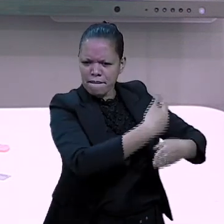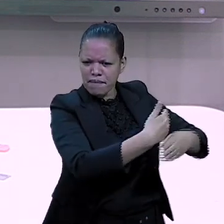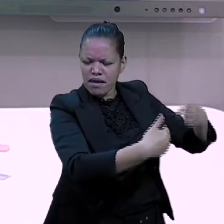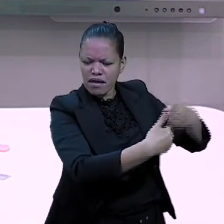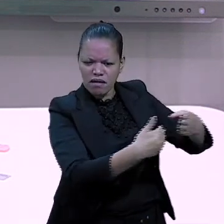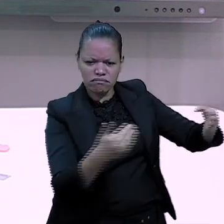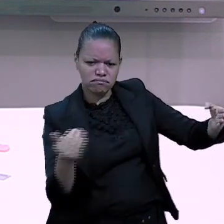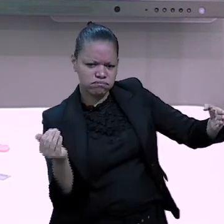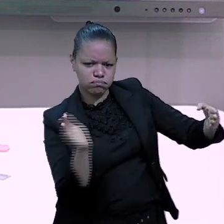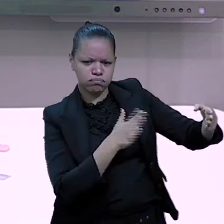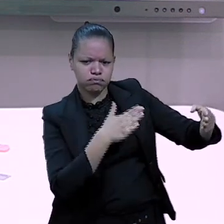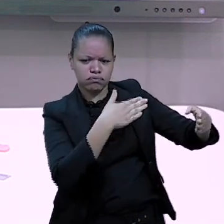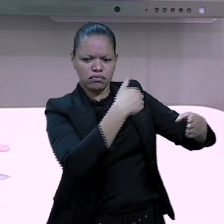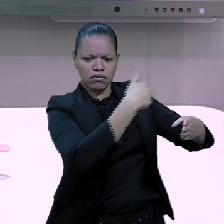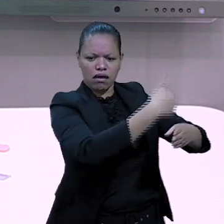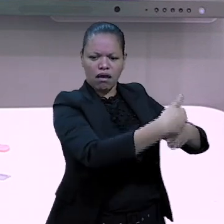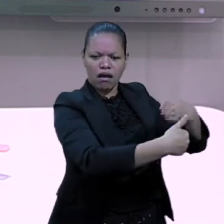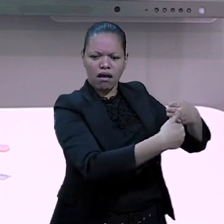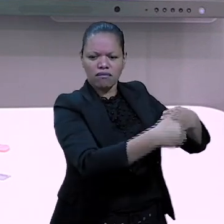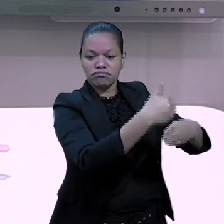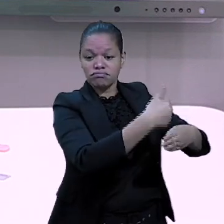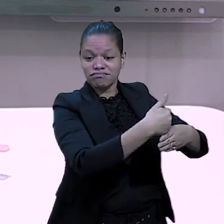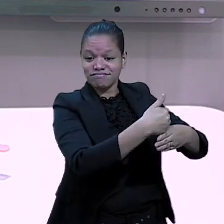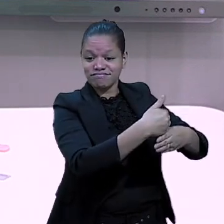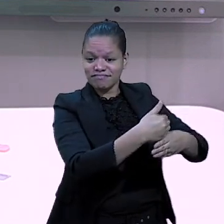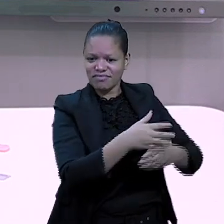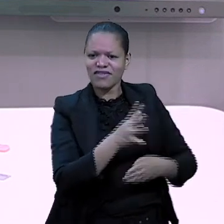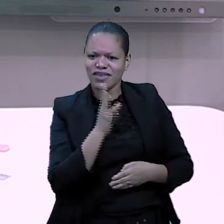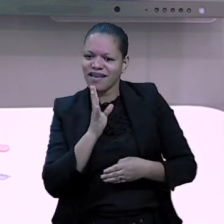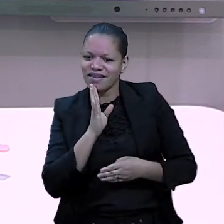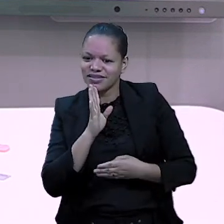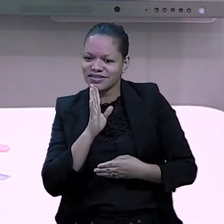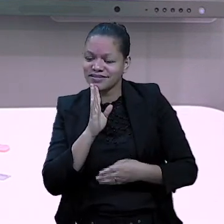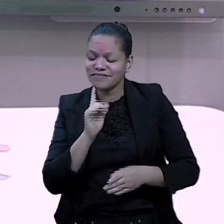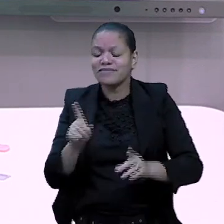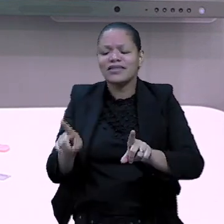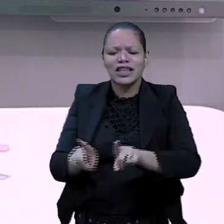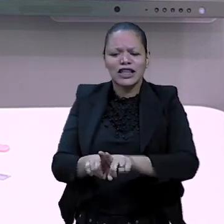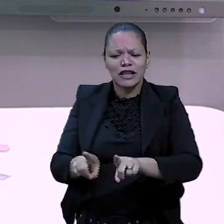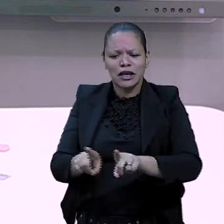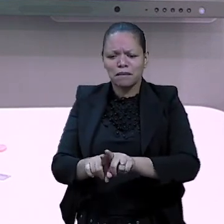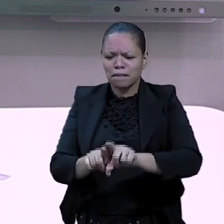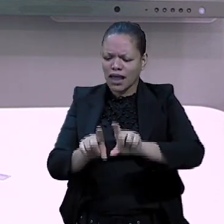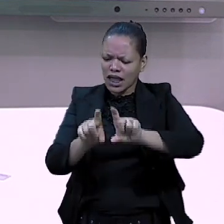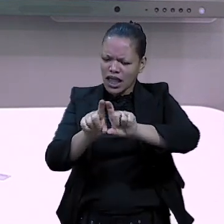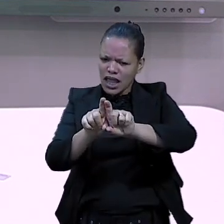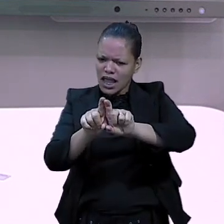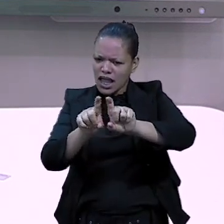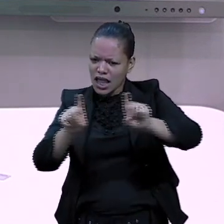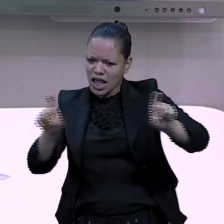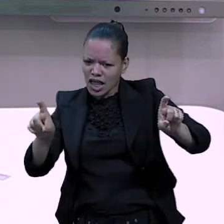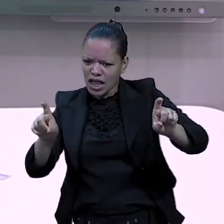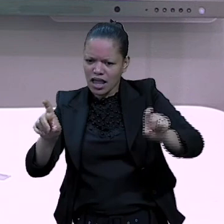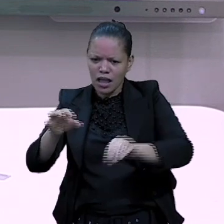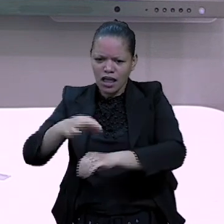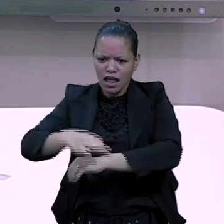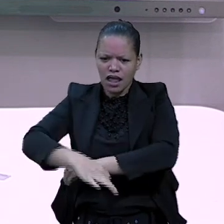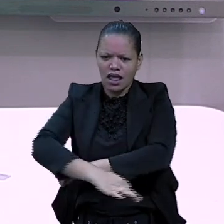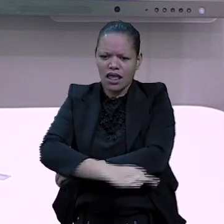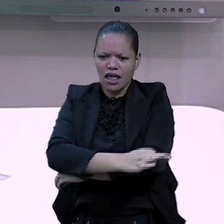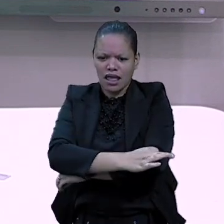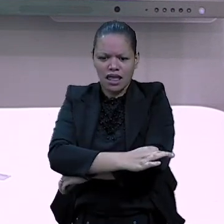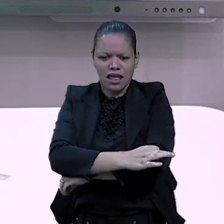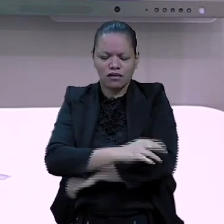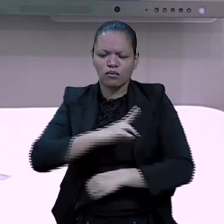régua, estudantes, que vai te acompanhar por muito tempo nas aulas de matemática. Ajuda muito, muito quando a gente tem uma